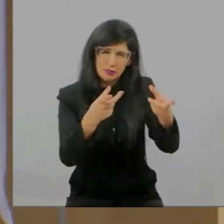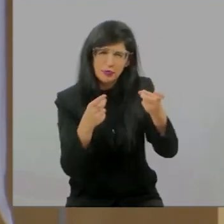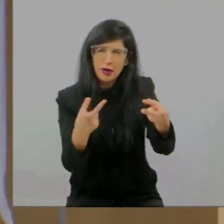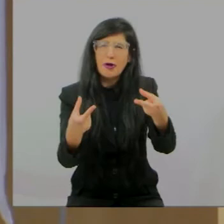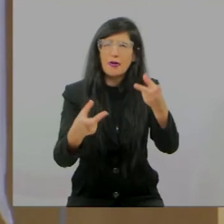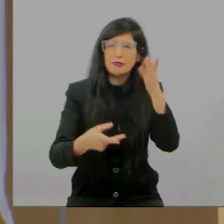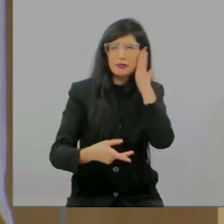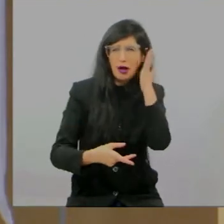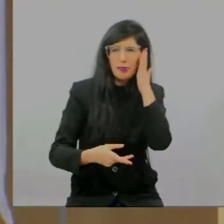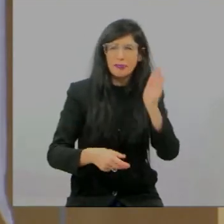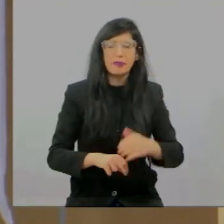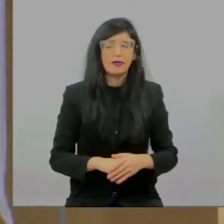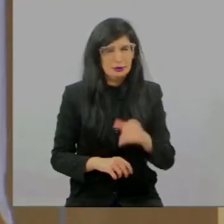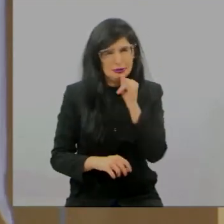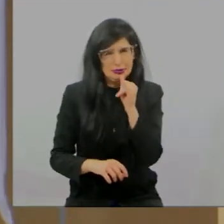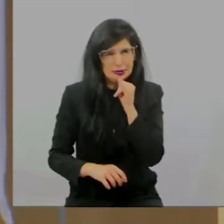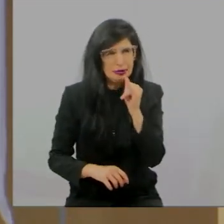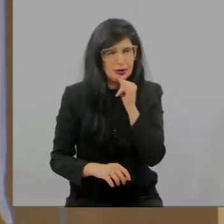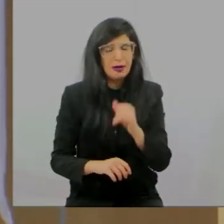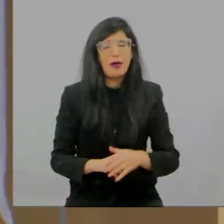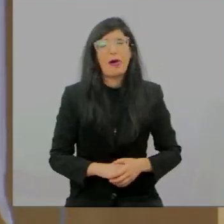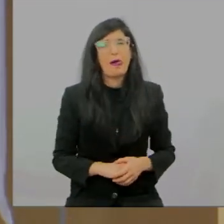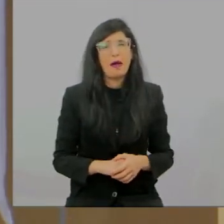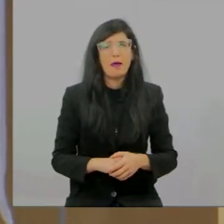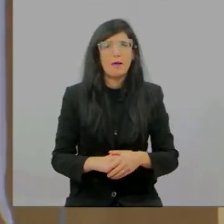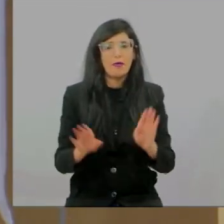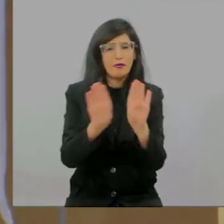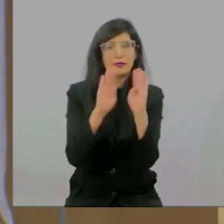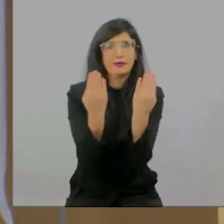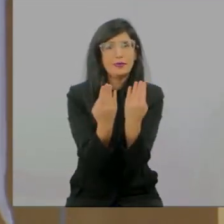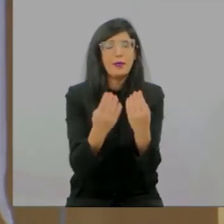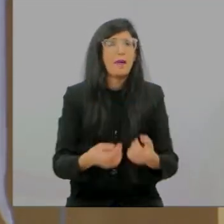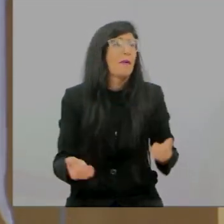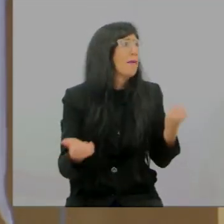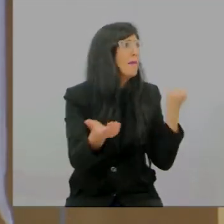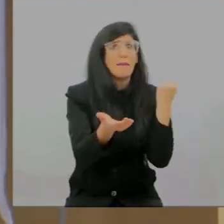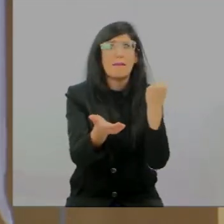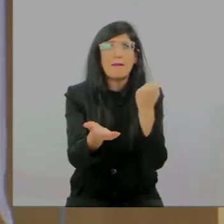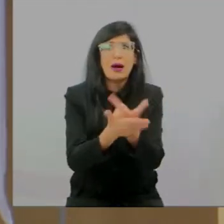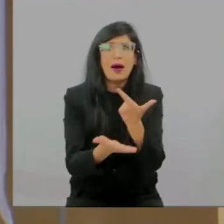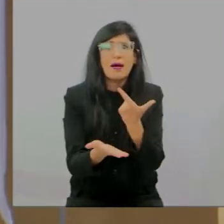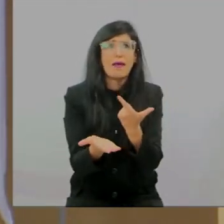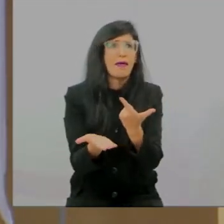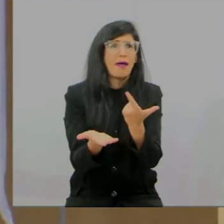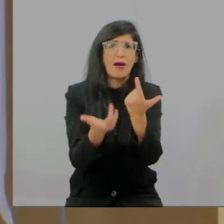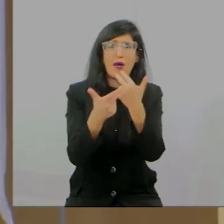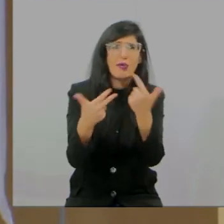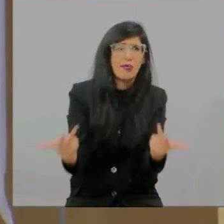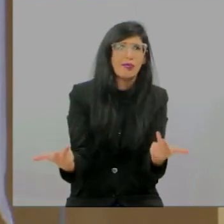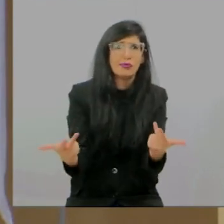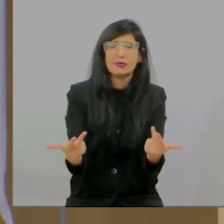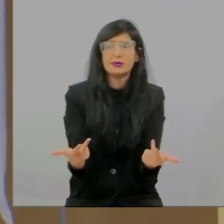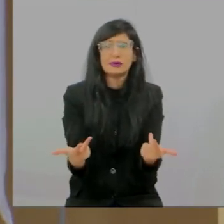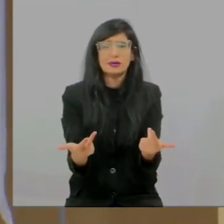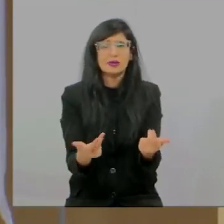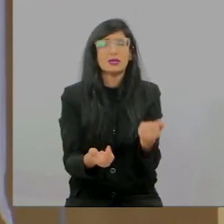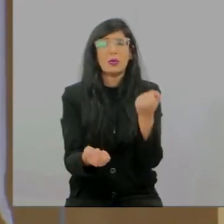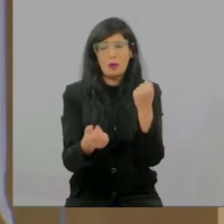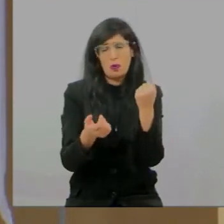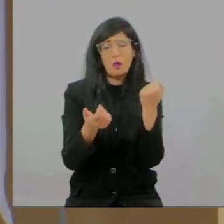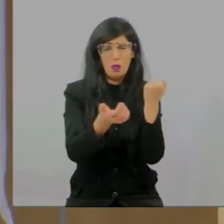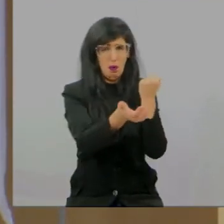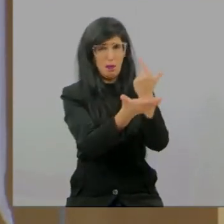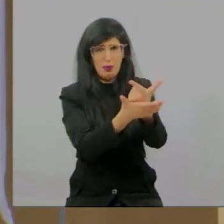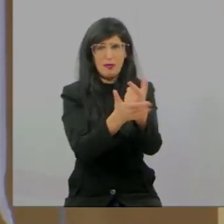impossibilitados de atender, tendo que pagar nota de mercadoria já comprada, manter